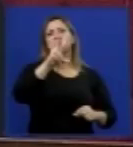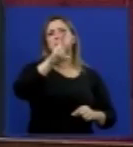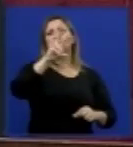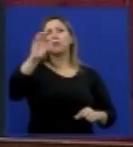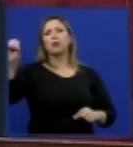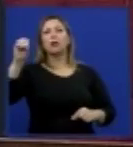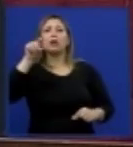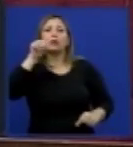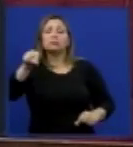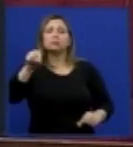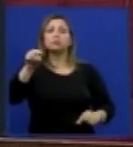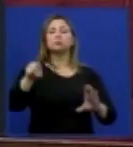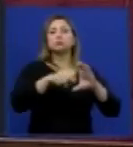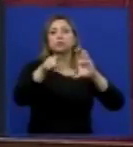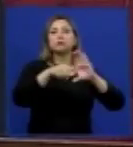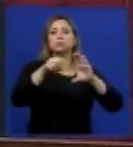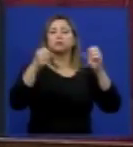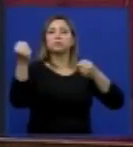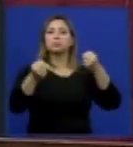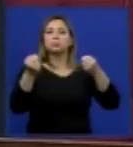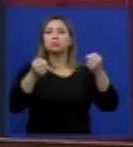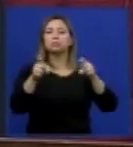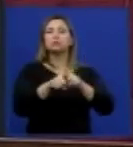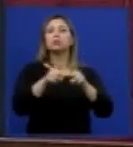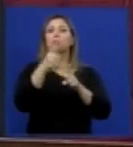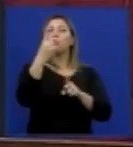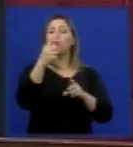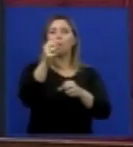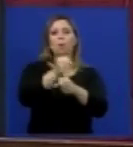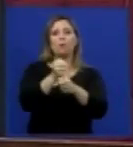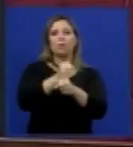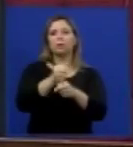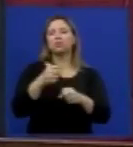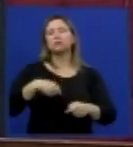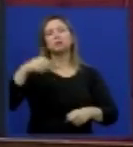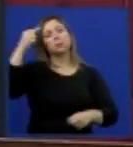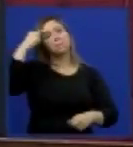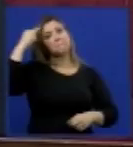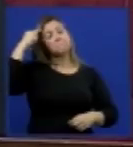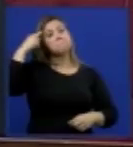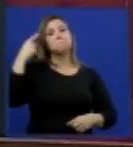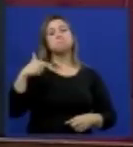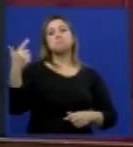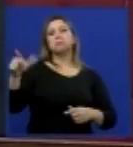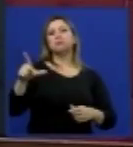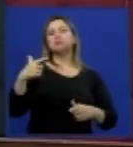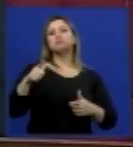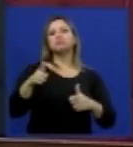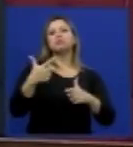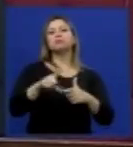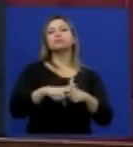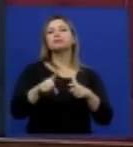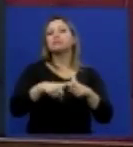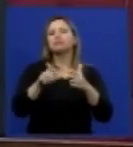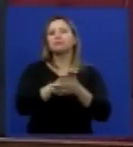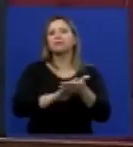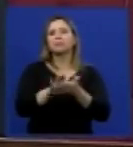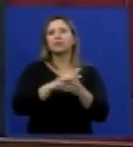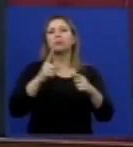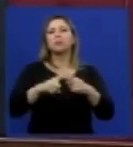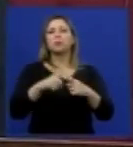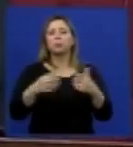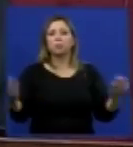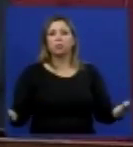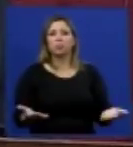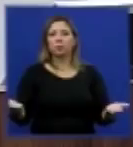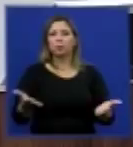unidades ano, não trazia, em razão dos princípios que levaram o poder público a